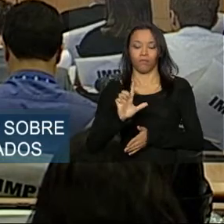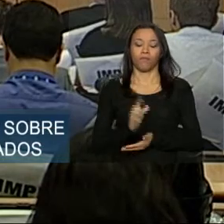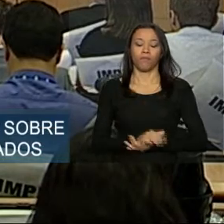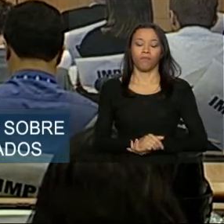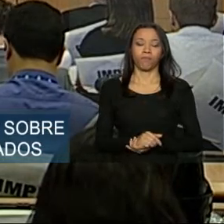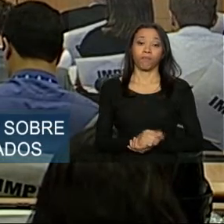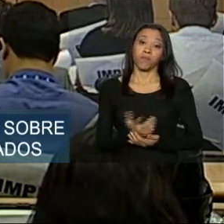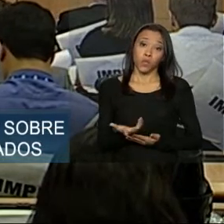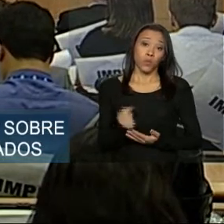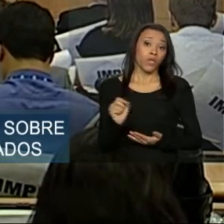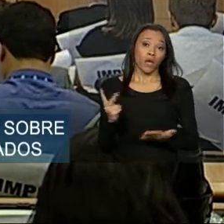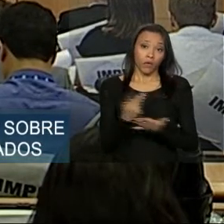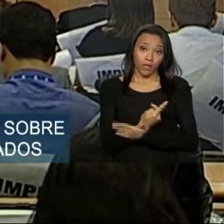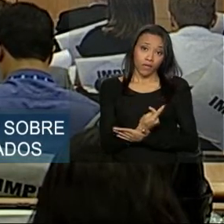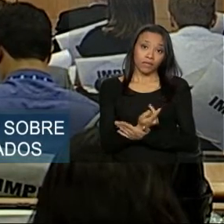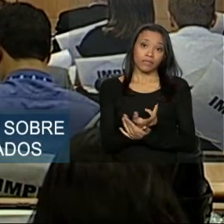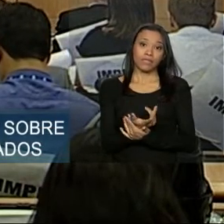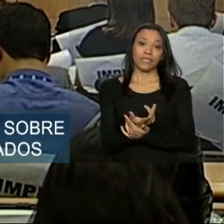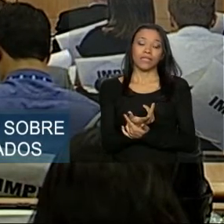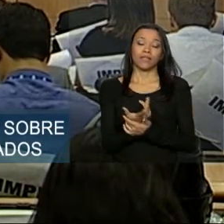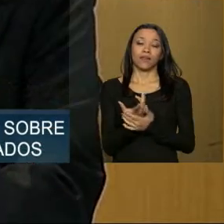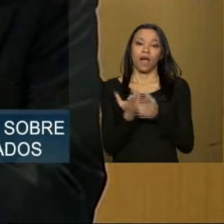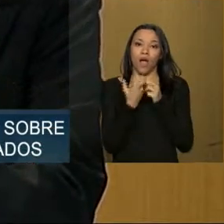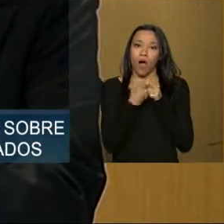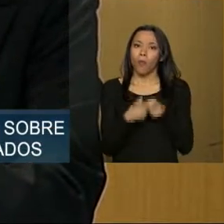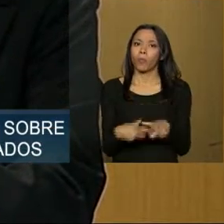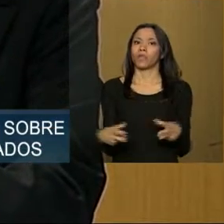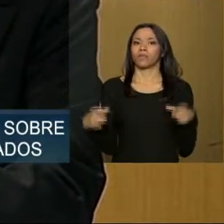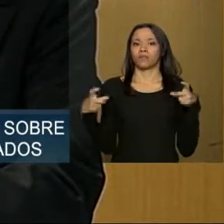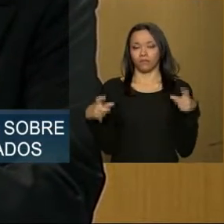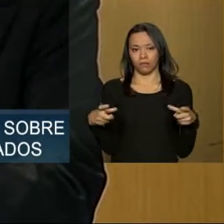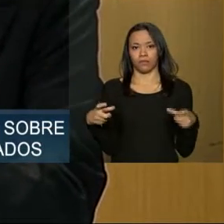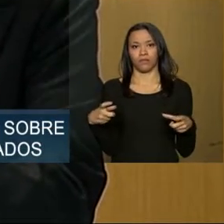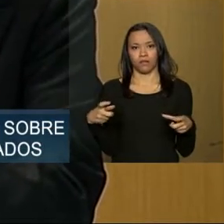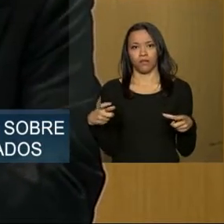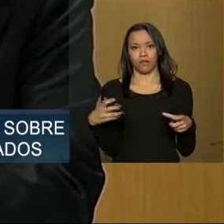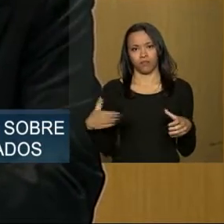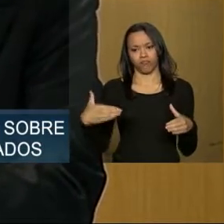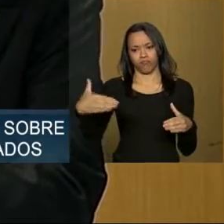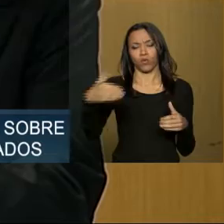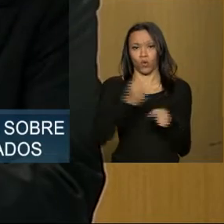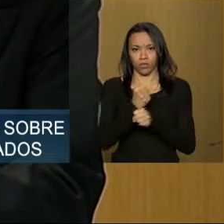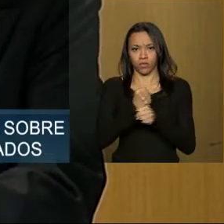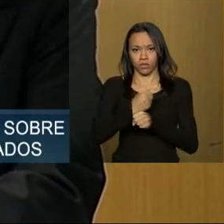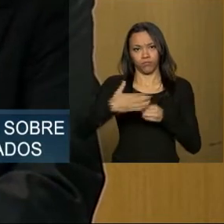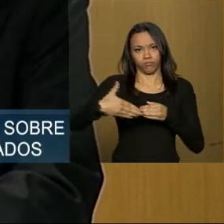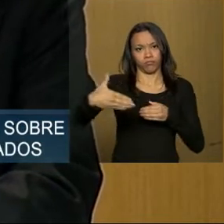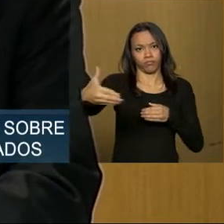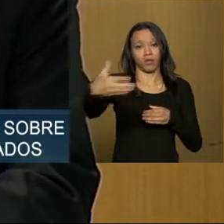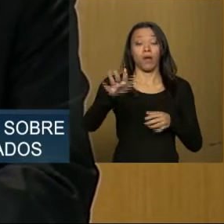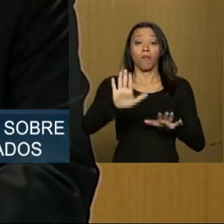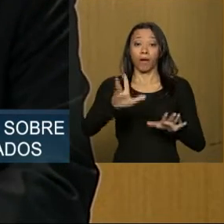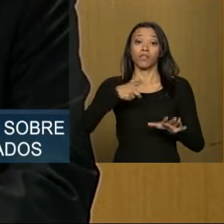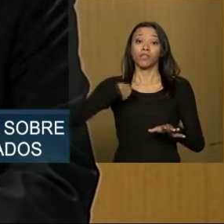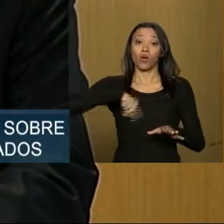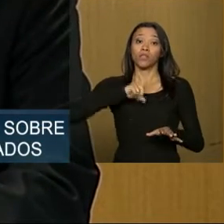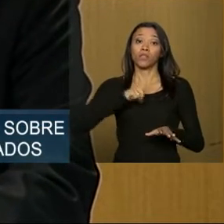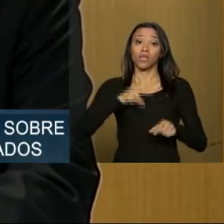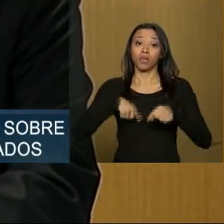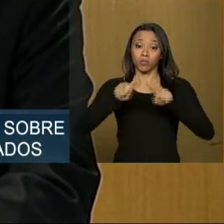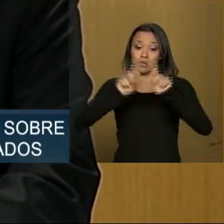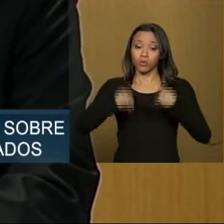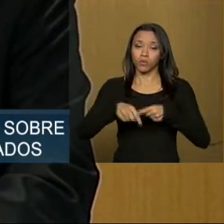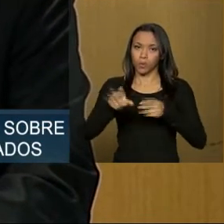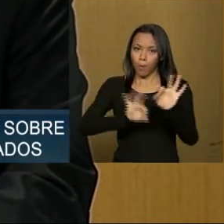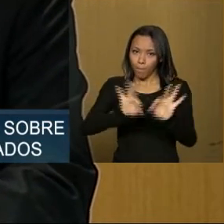Possivelmente a tendência é de elevação, mas nós temos, inclusive, no plano de enfrentamento das doenças crônicas,